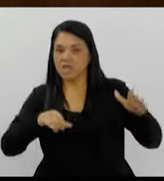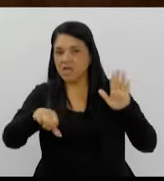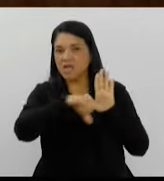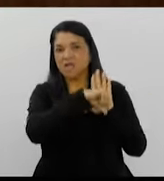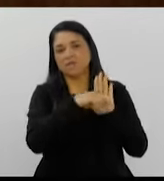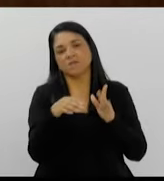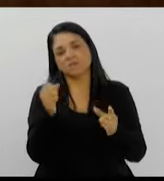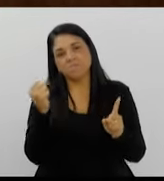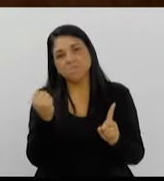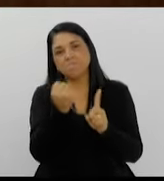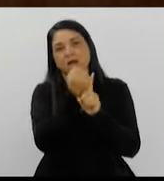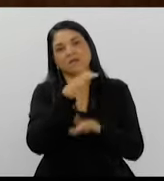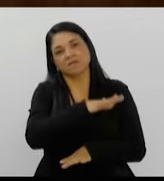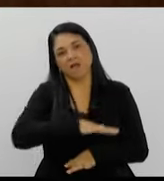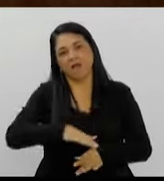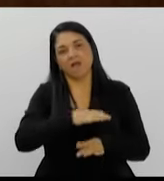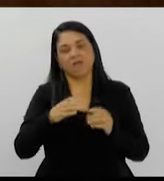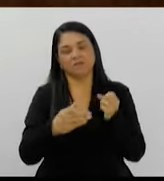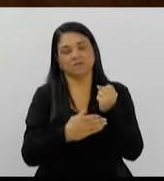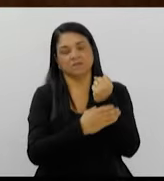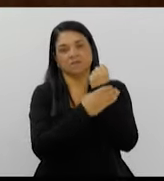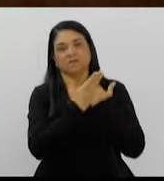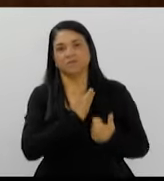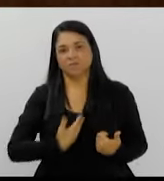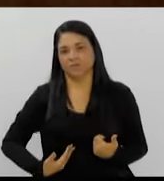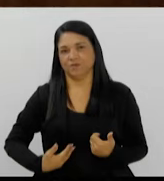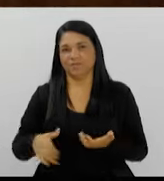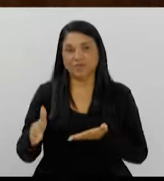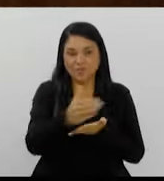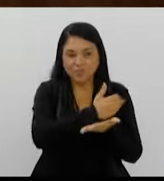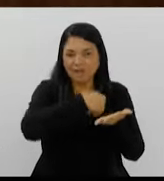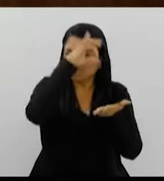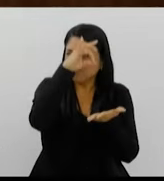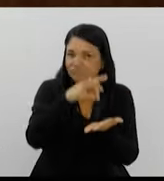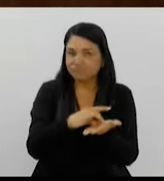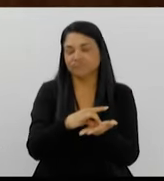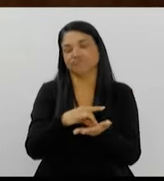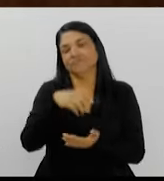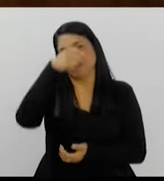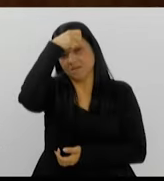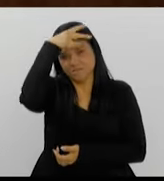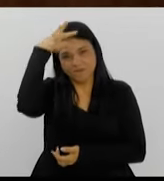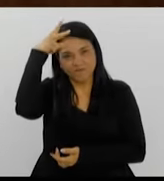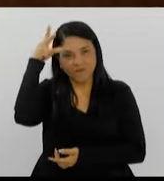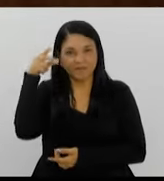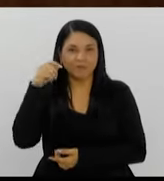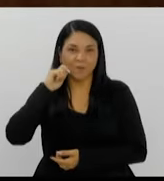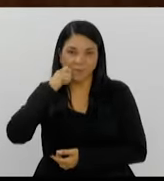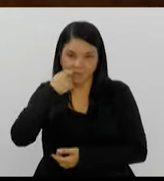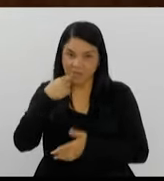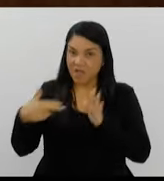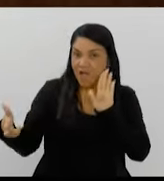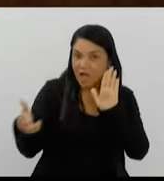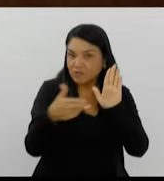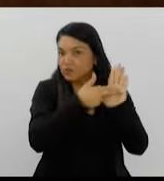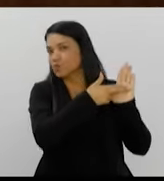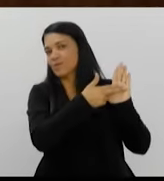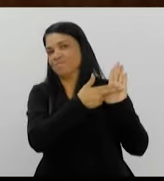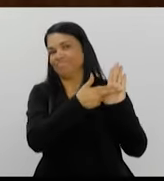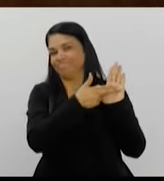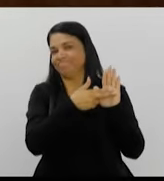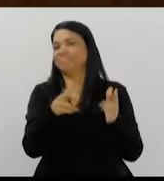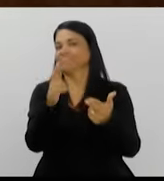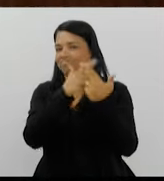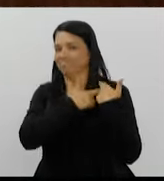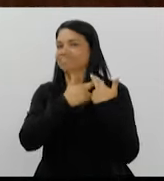segurança pública é um dado concreto então Prefeito Eduardo paaz assuma também a sua